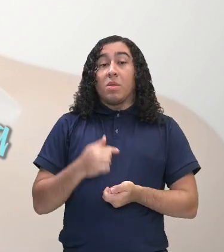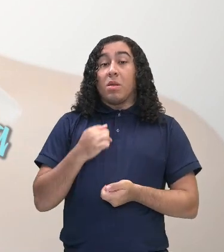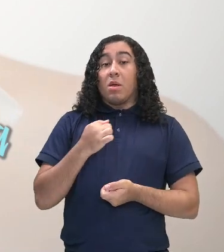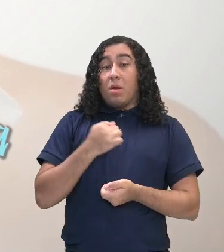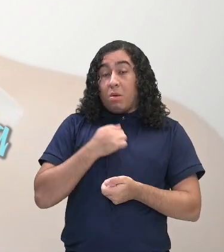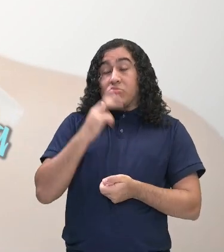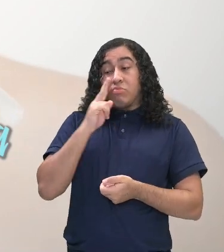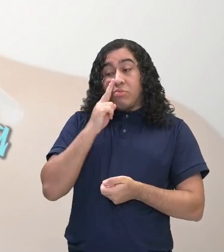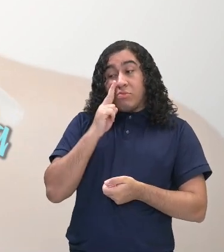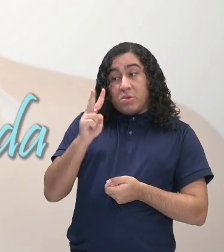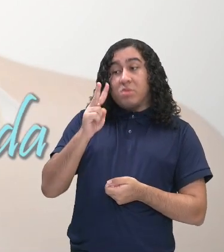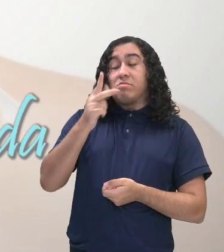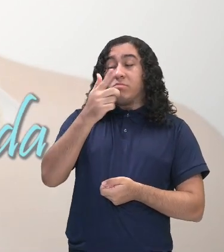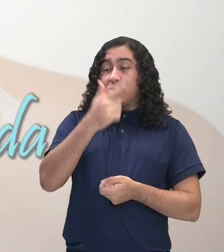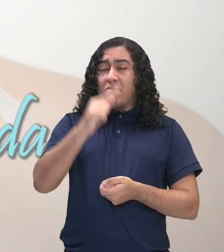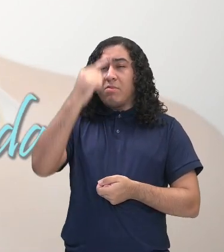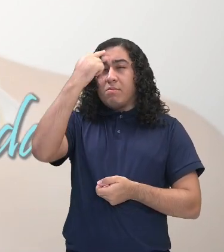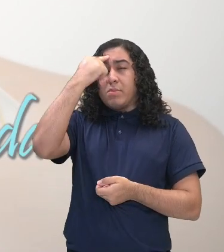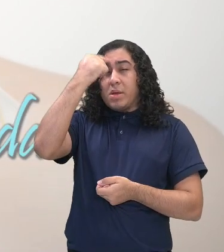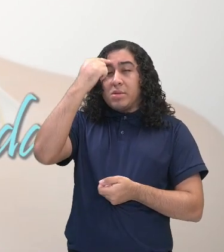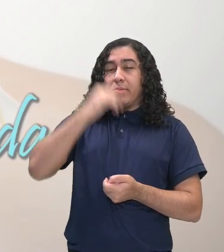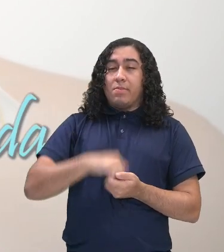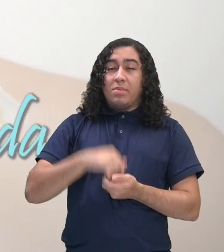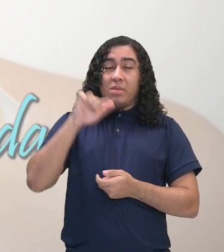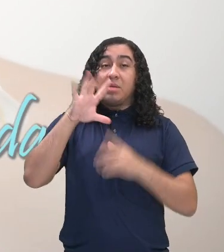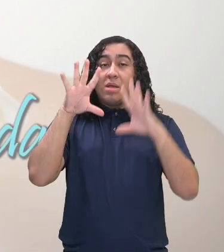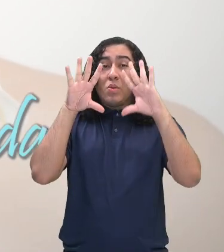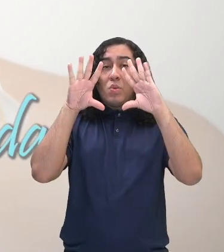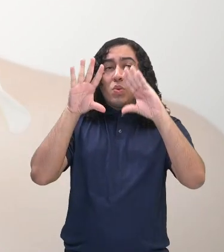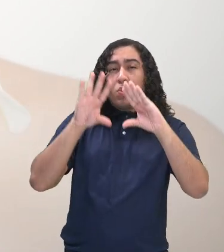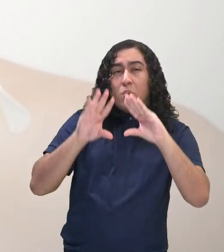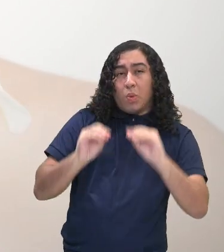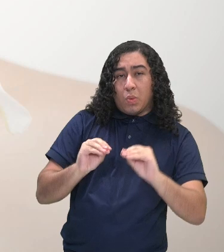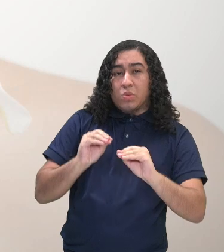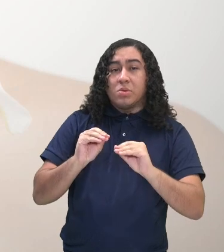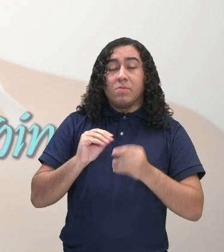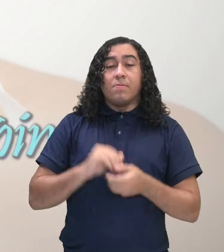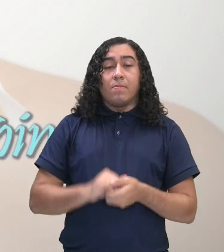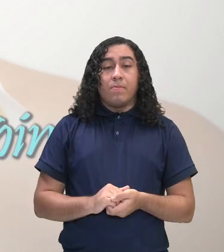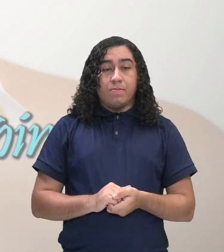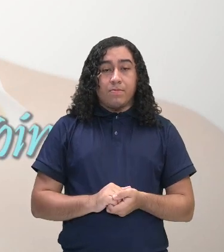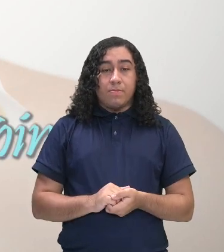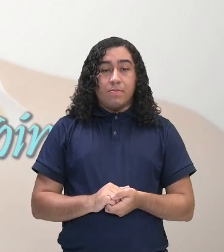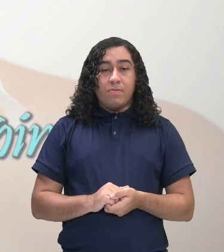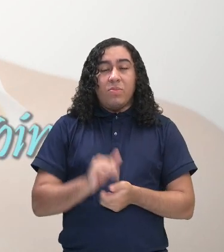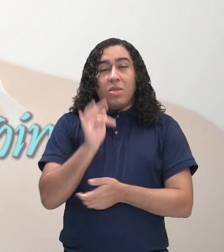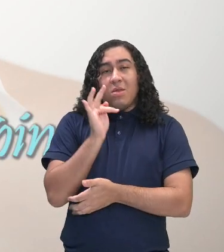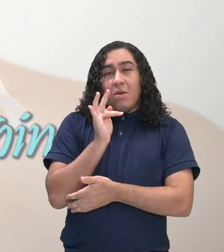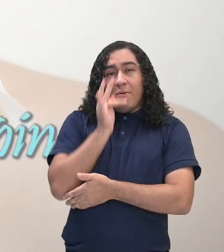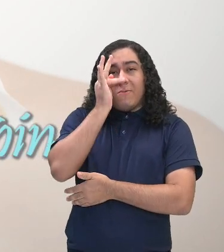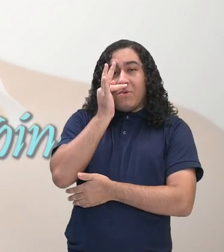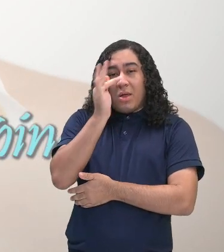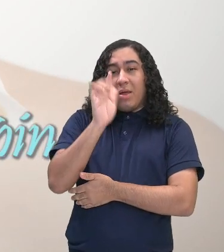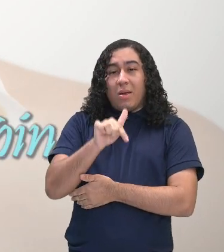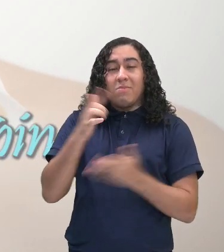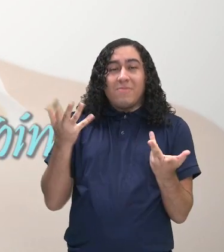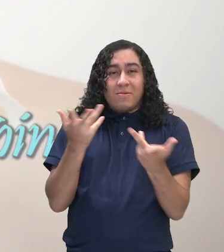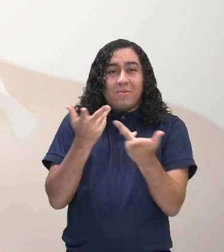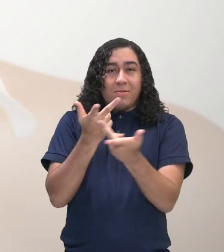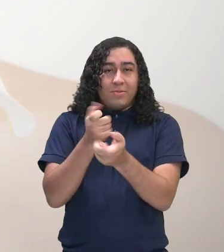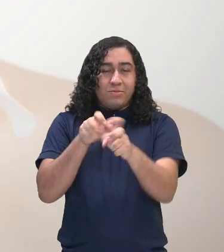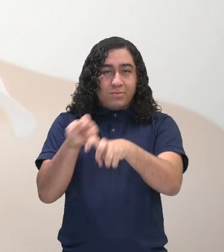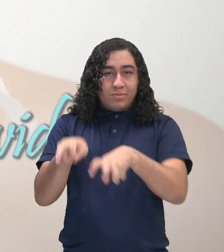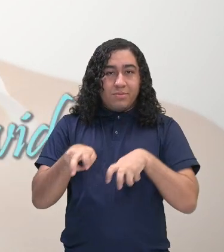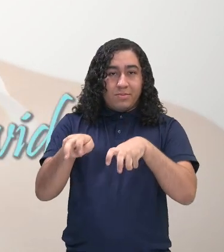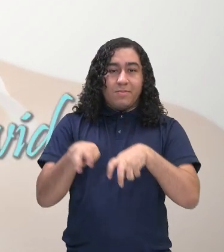fitando esta cena, repetia, naquela noite lânguida e sentida: ó flor, tu és a virgem das